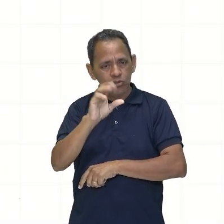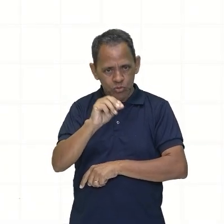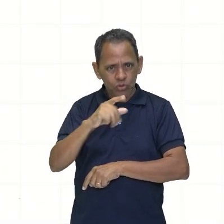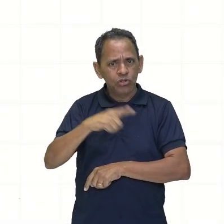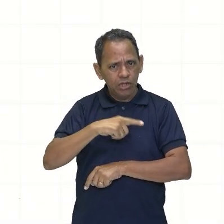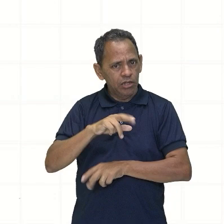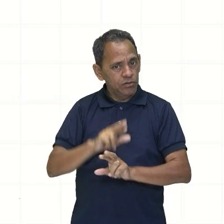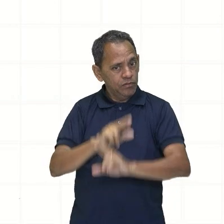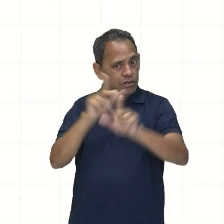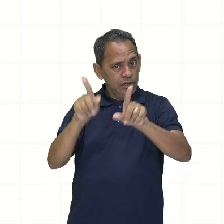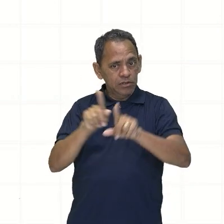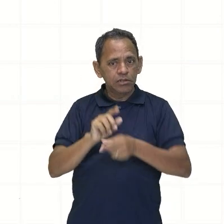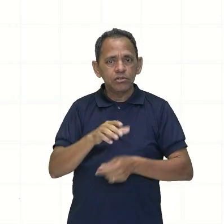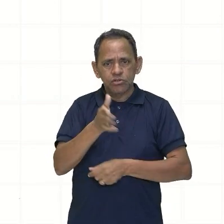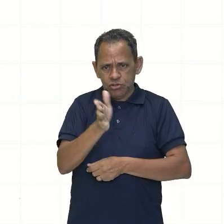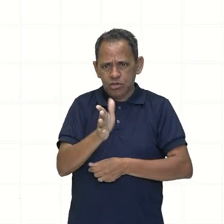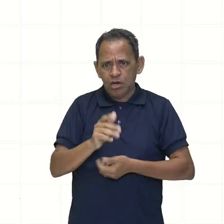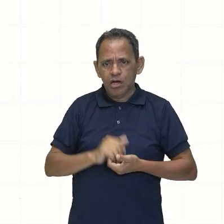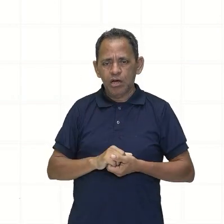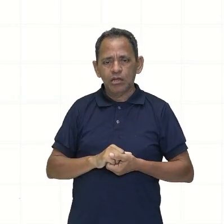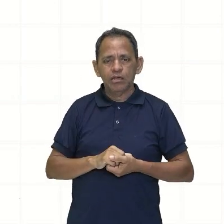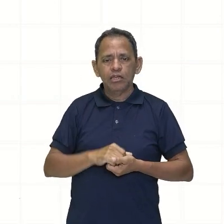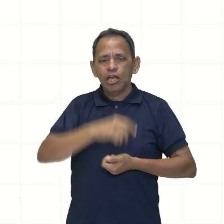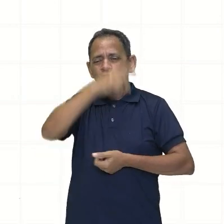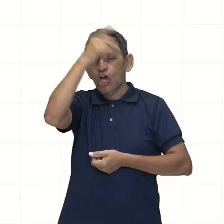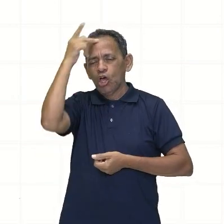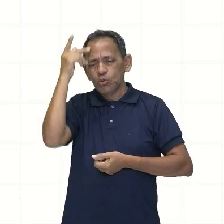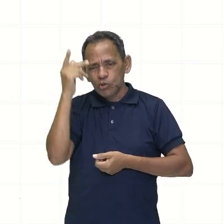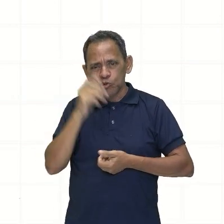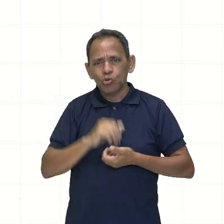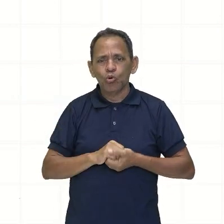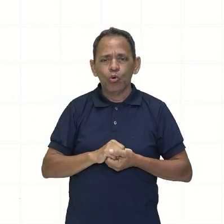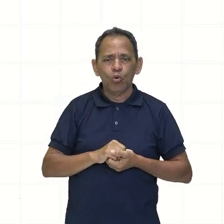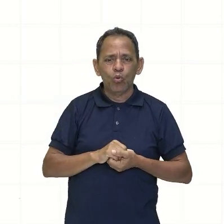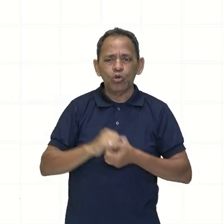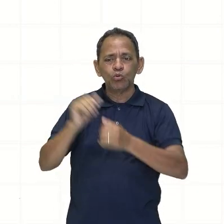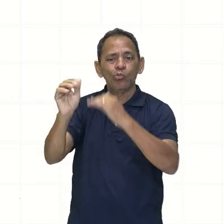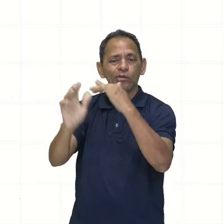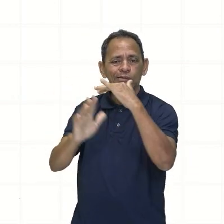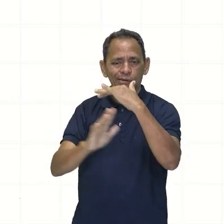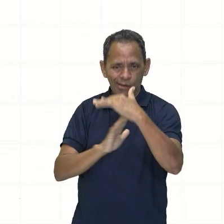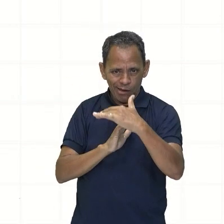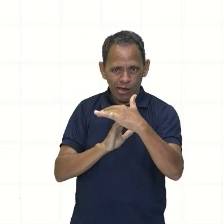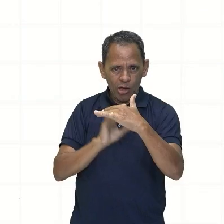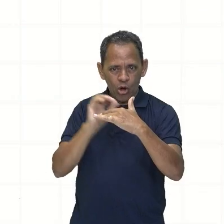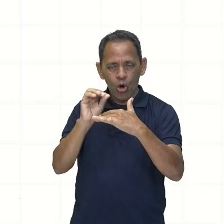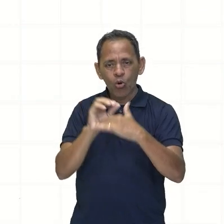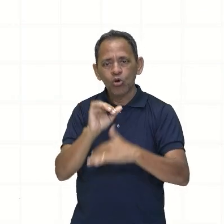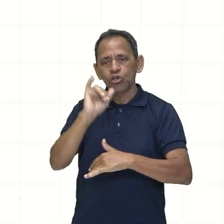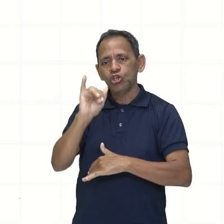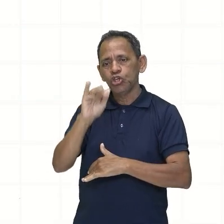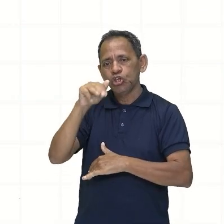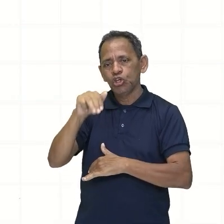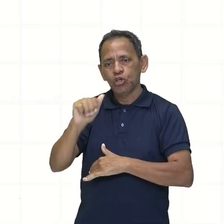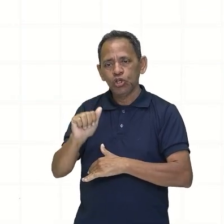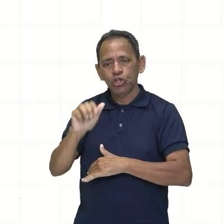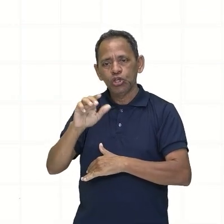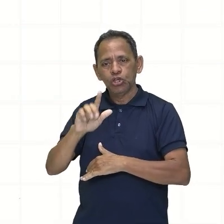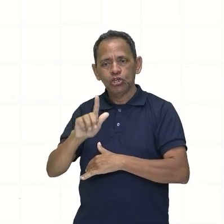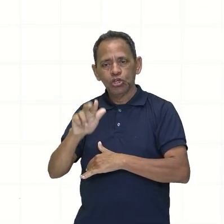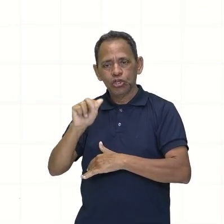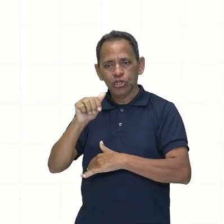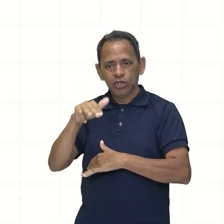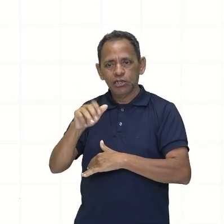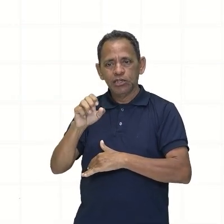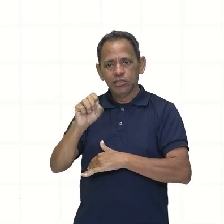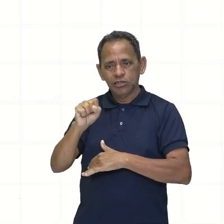falar as pessoas imigraram ou os imigrantes que estão aqui no